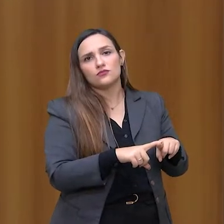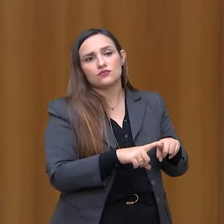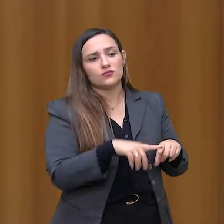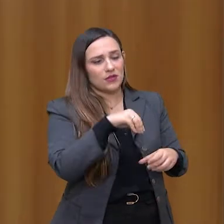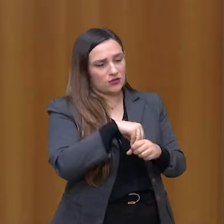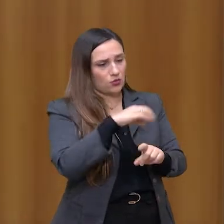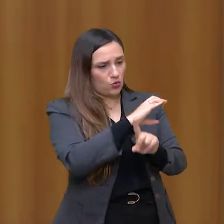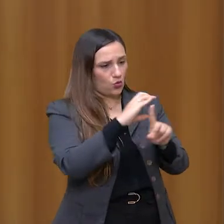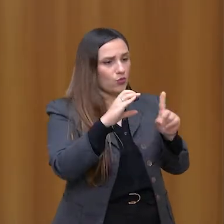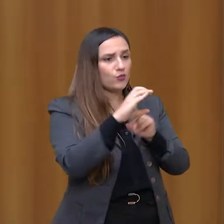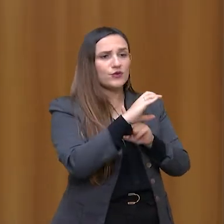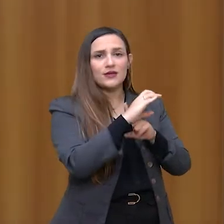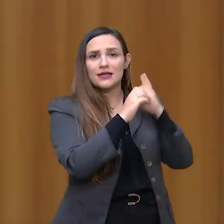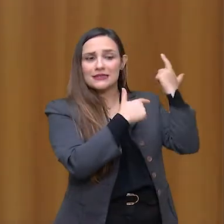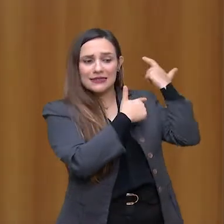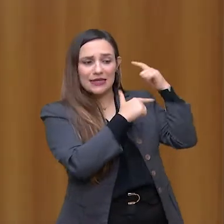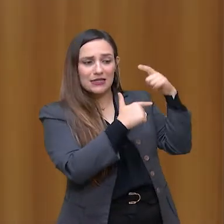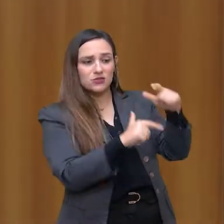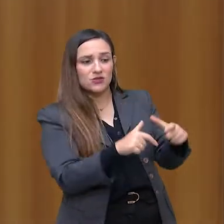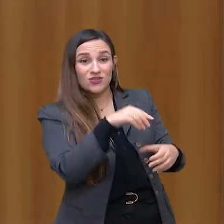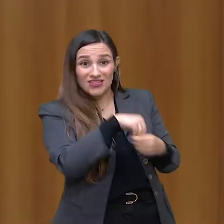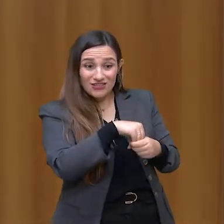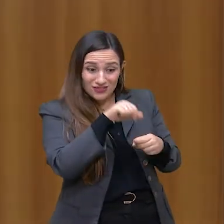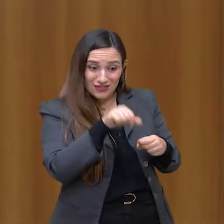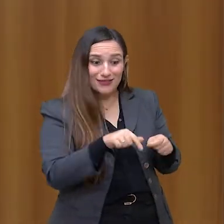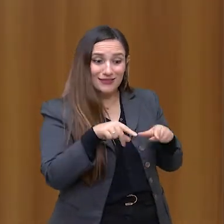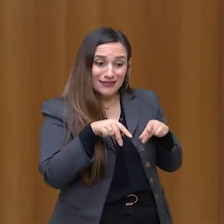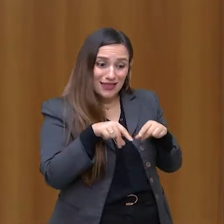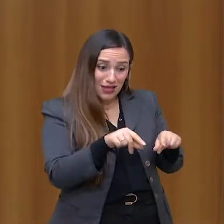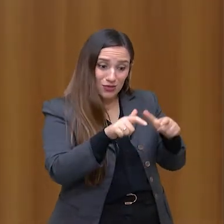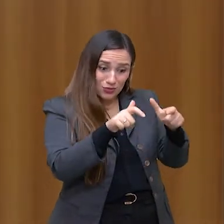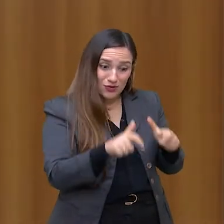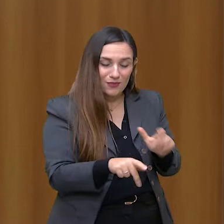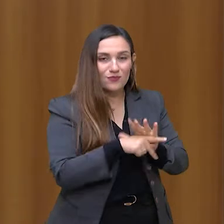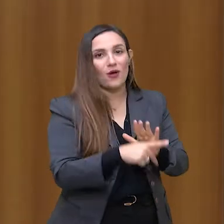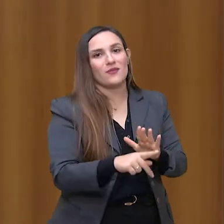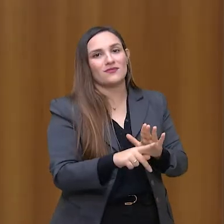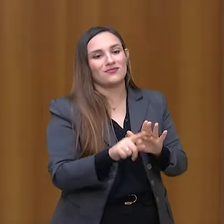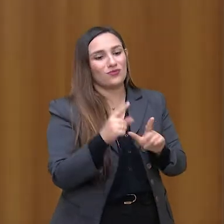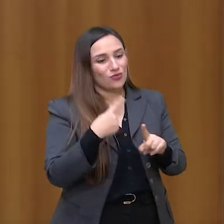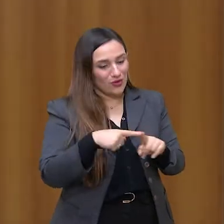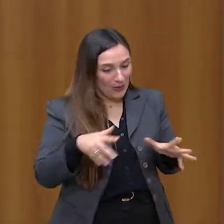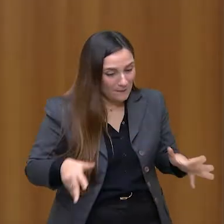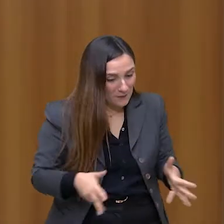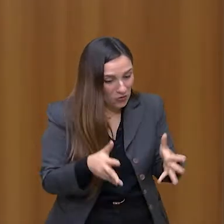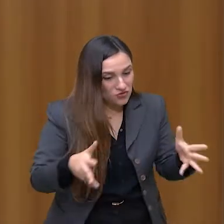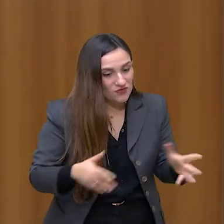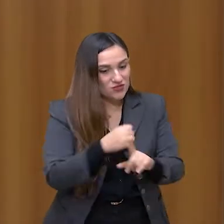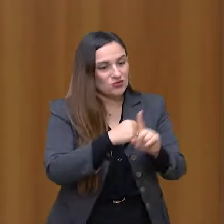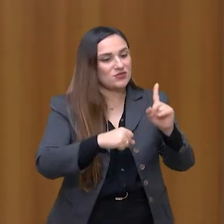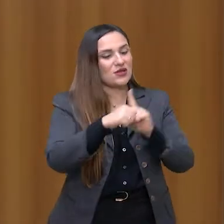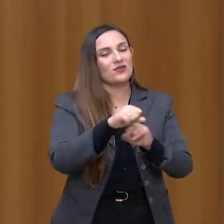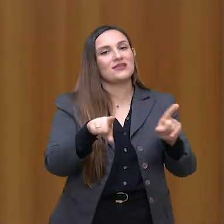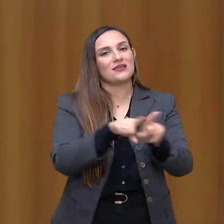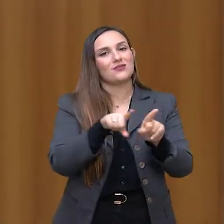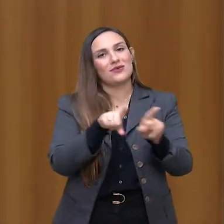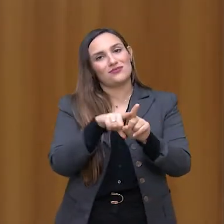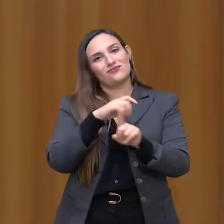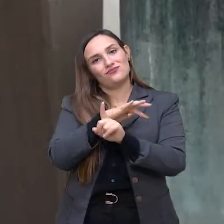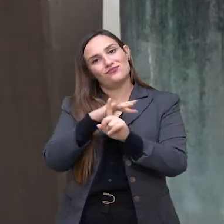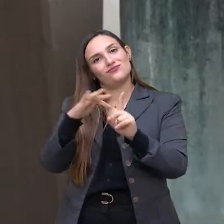comunidades tradicionais. Isso é uma compra sustentável. Eu estou preservando o social e o